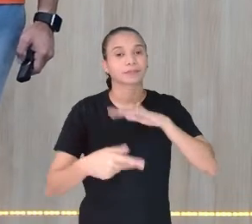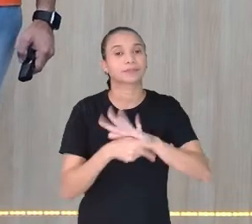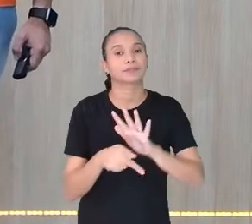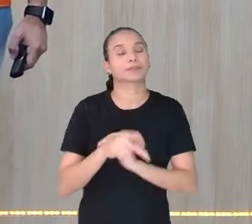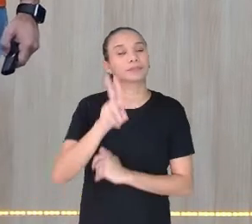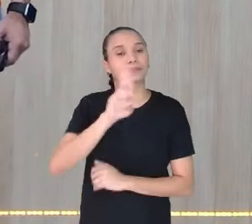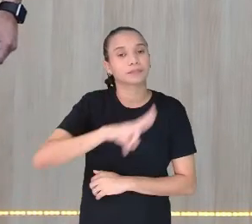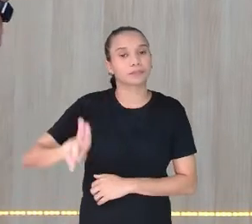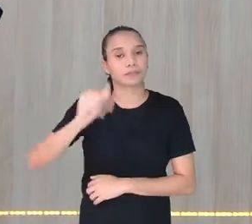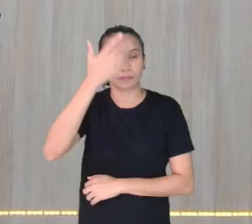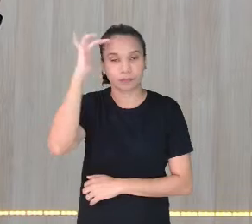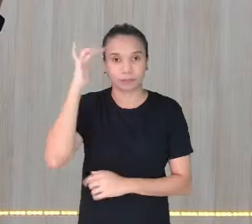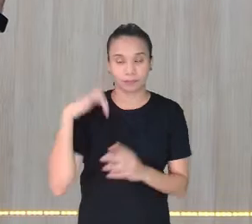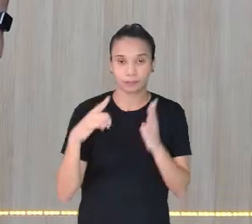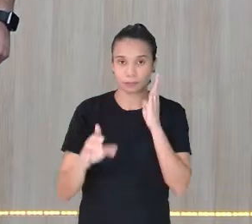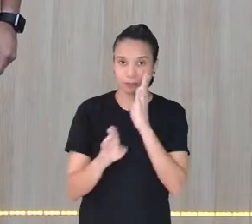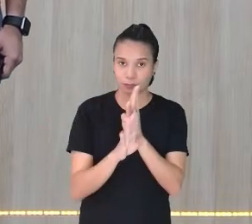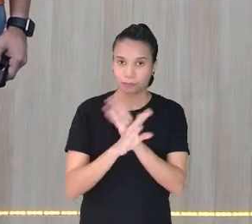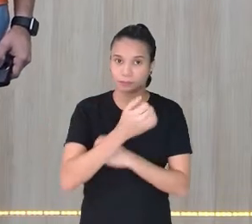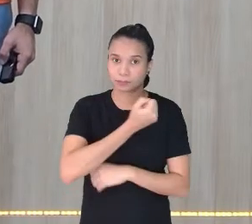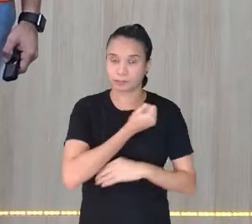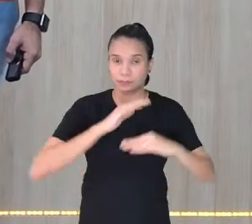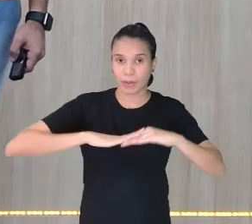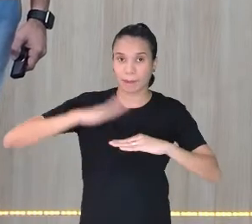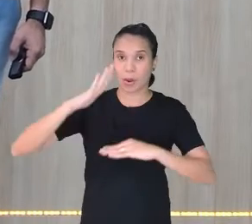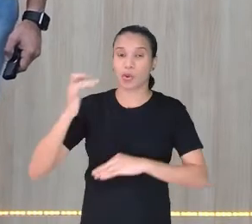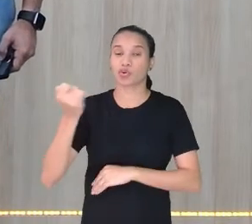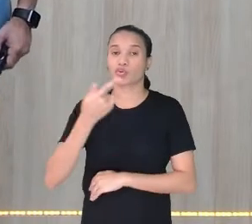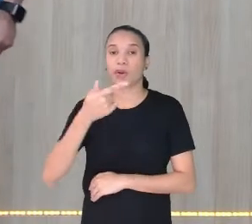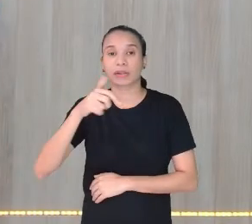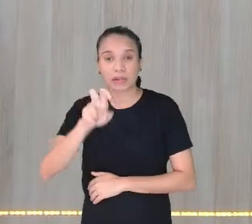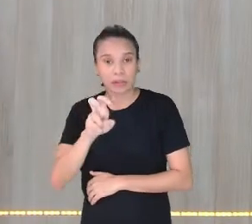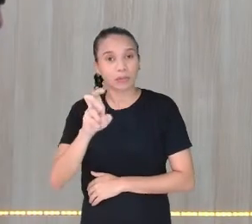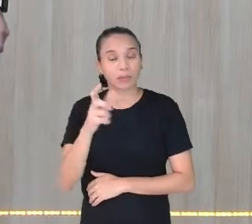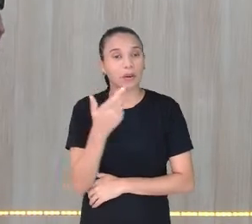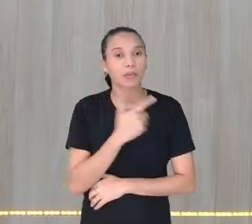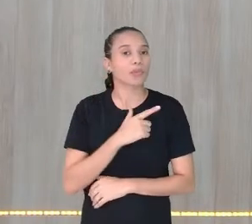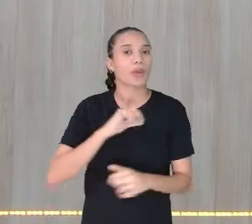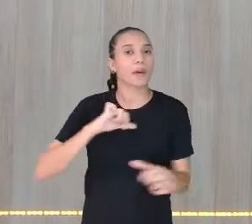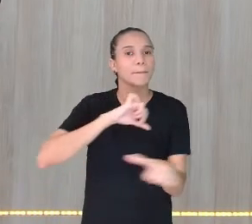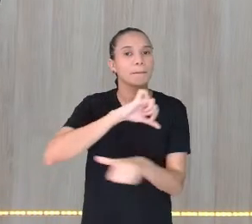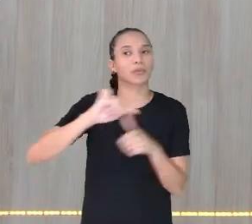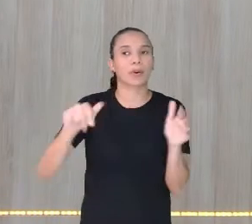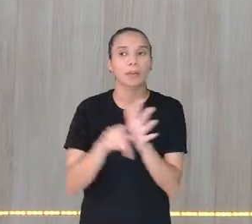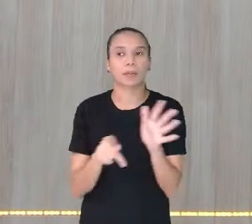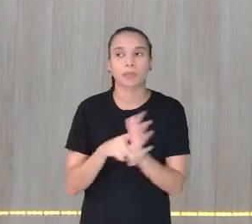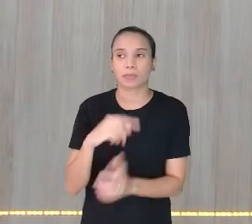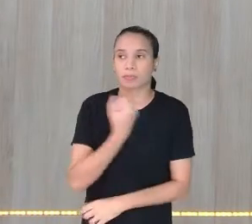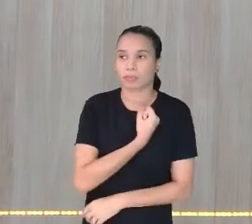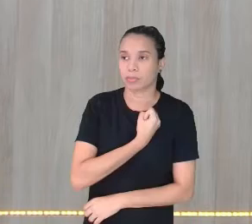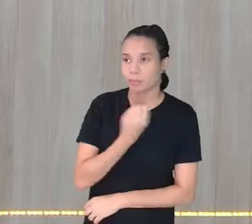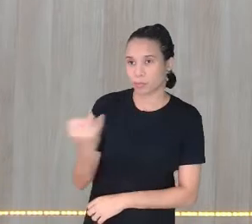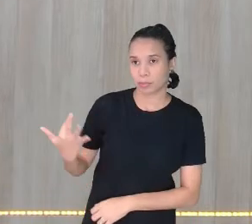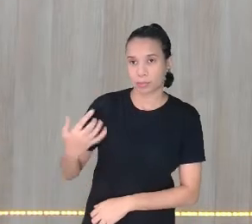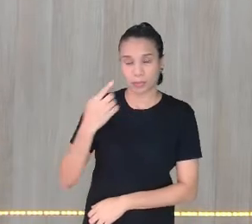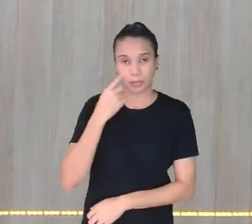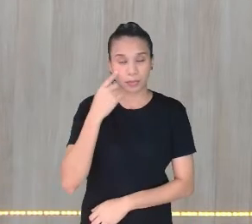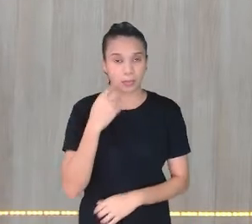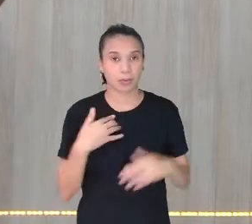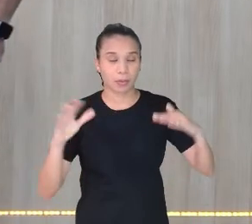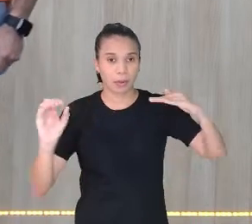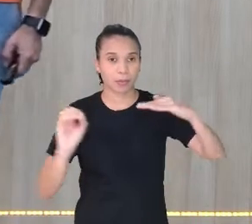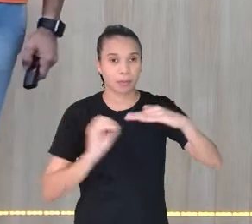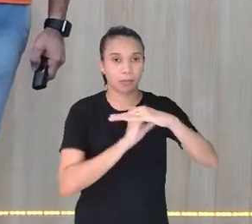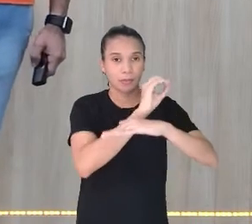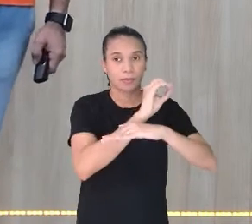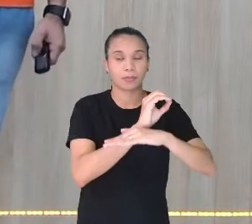modo que você encontre um número maior do que 5 para dividir e que não altere aí no seu valor. Então, você coloca um zerinho ali